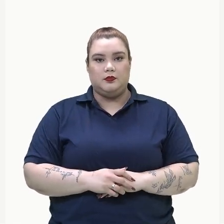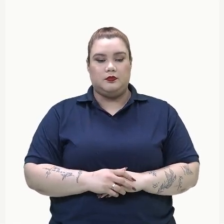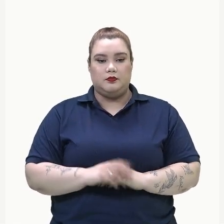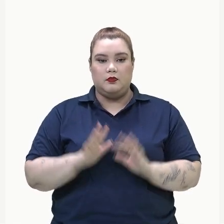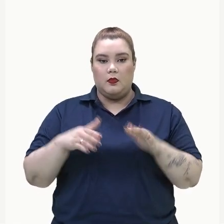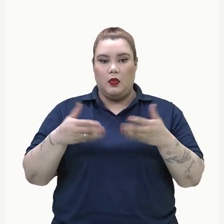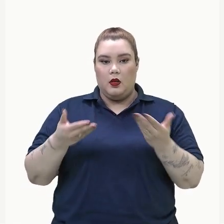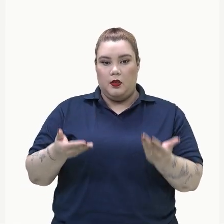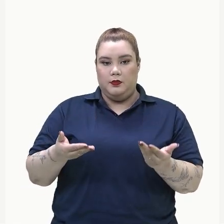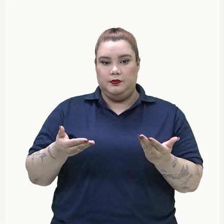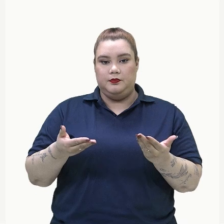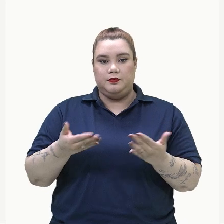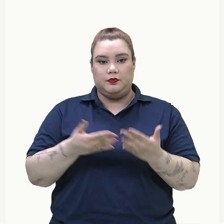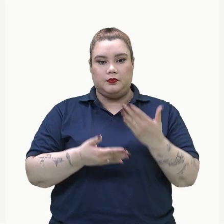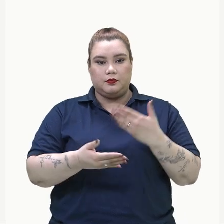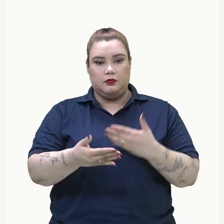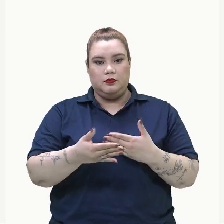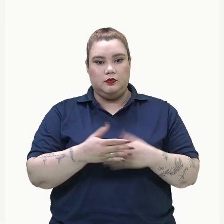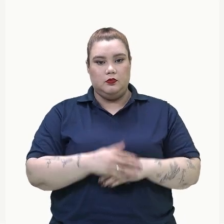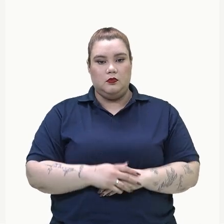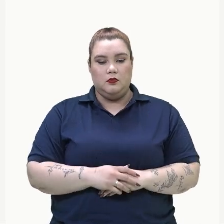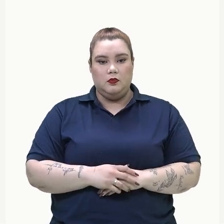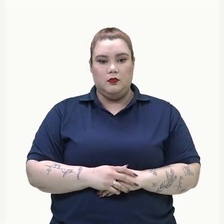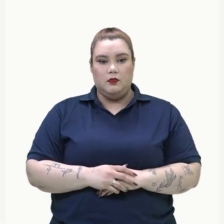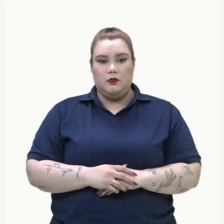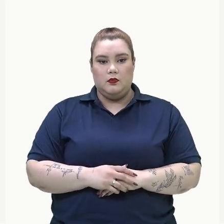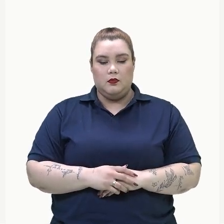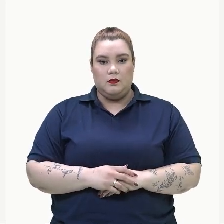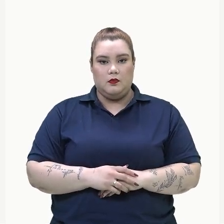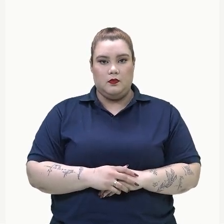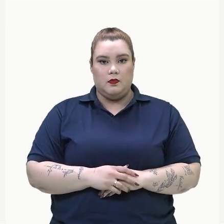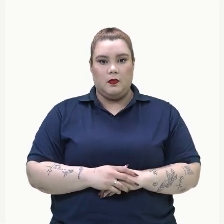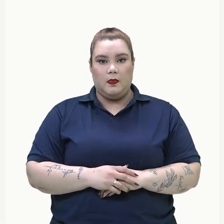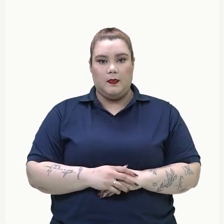Então, olha só. Nós temos aí